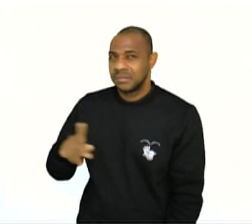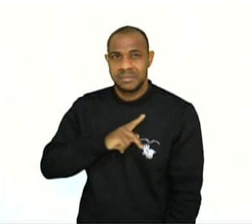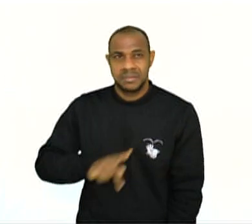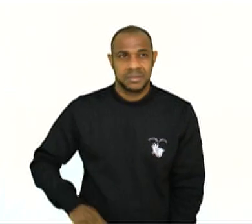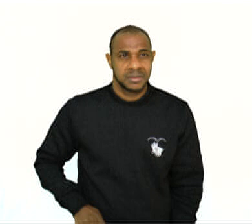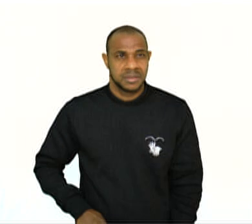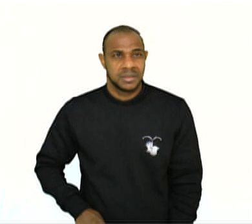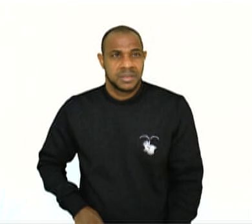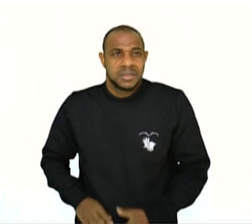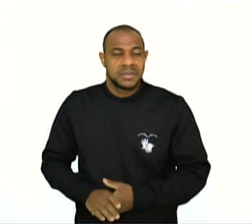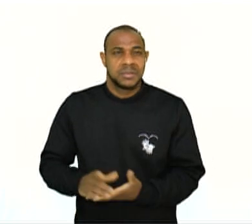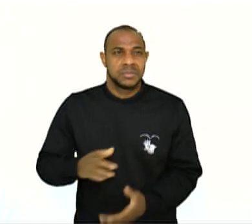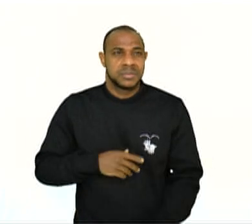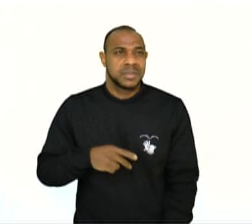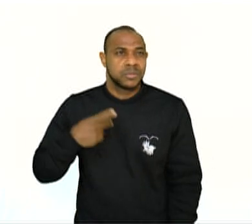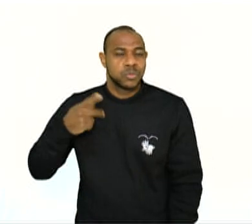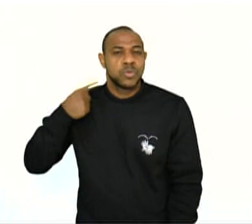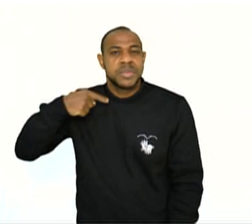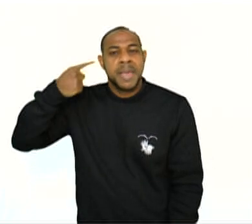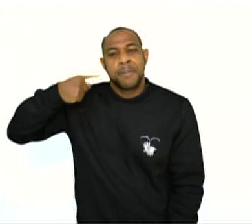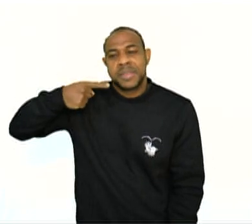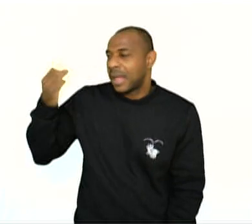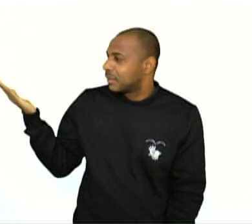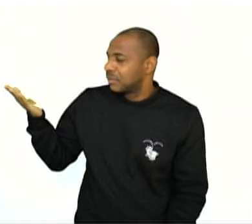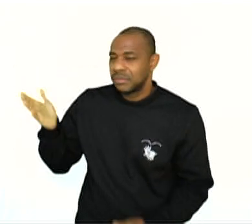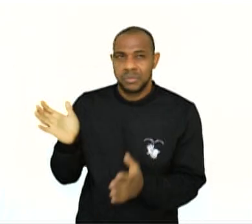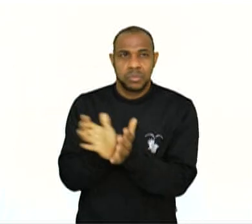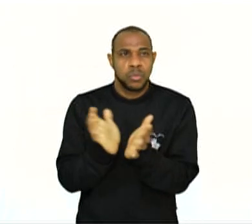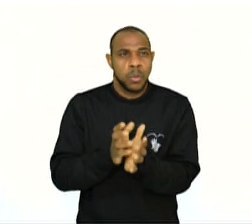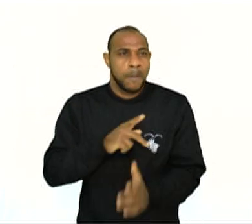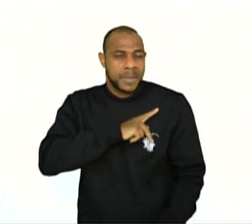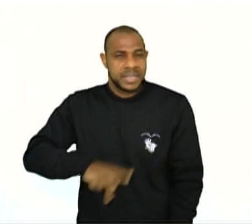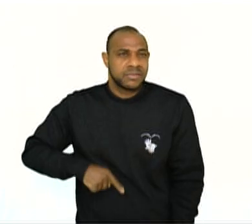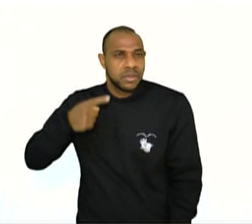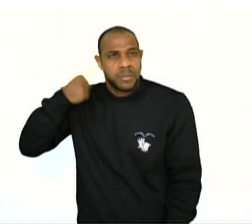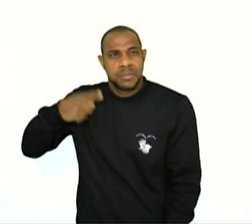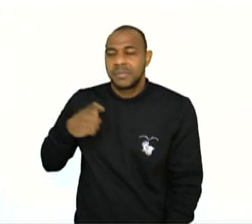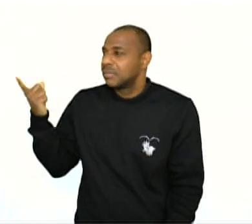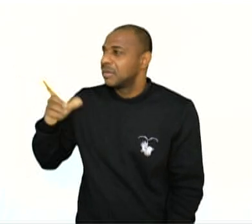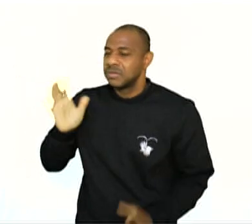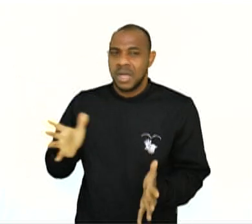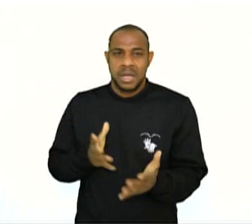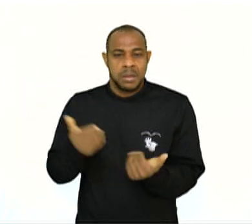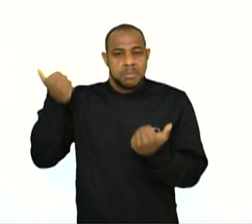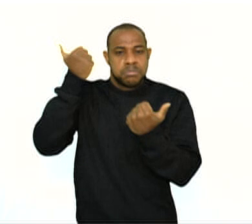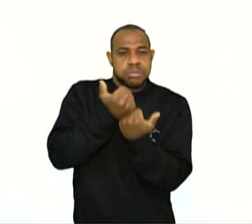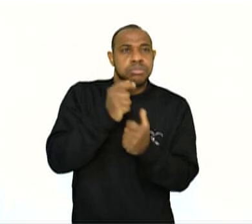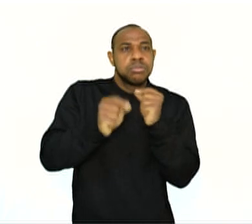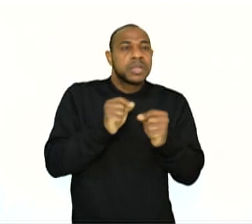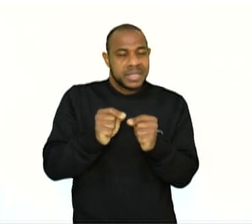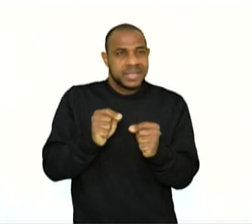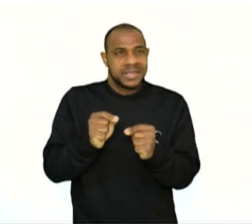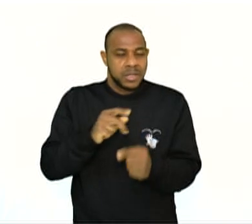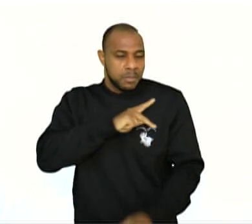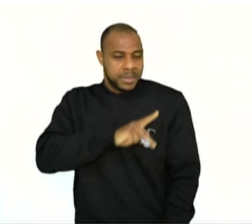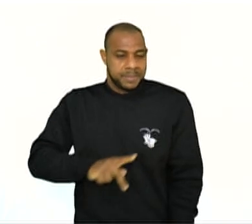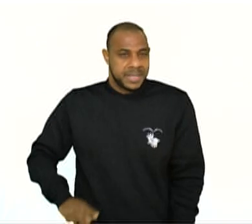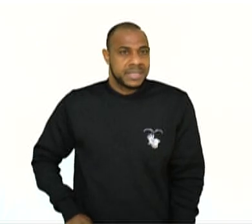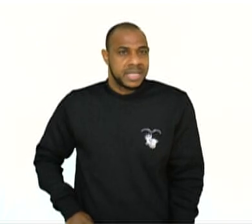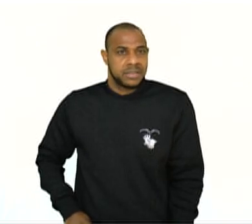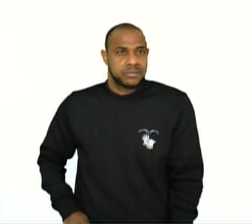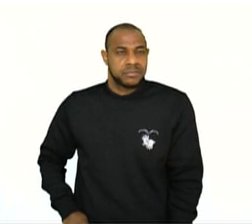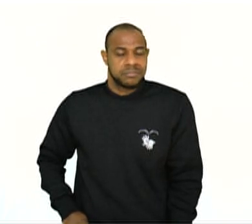da Câmara dos Deputados, Ranieri Mazzilli, já estava empossado como presidente da República. O que nós chamamos de